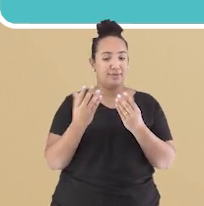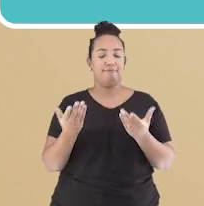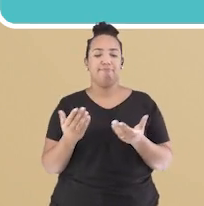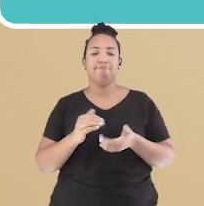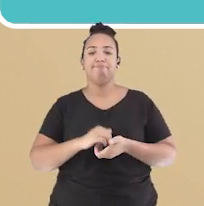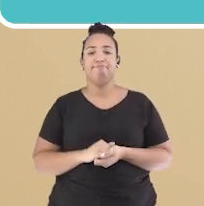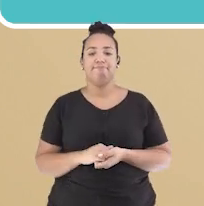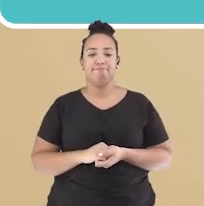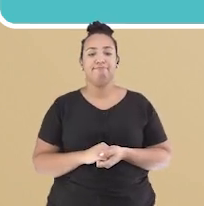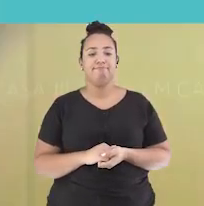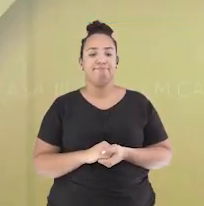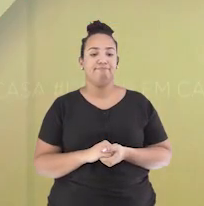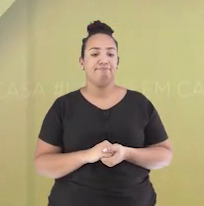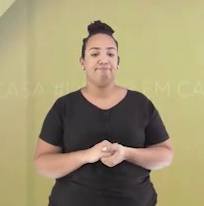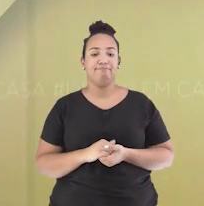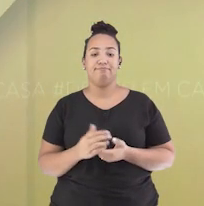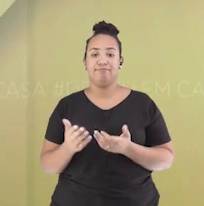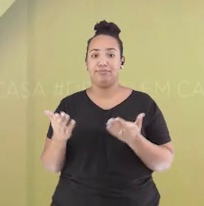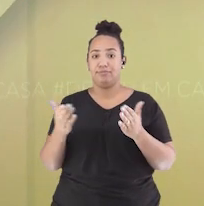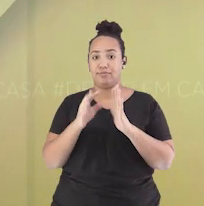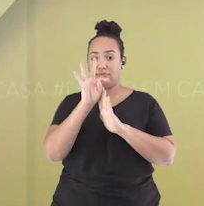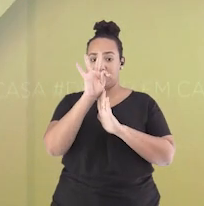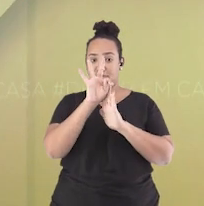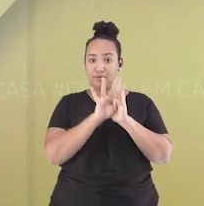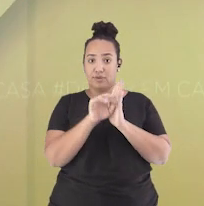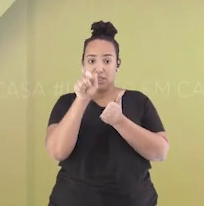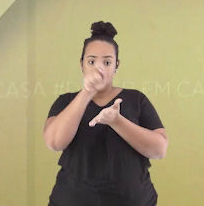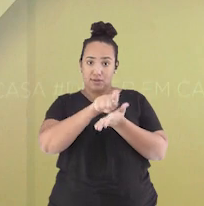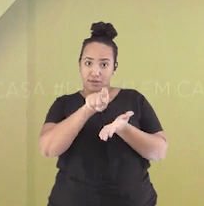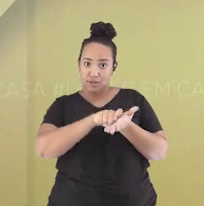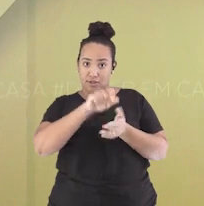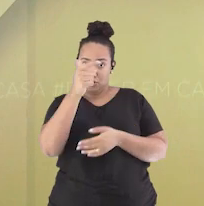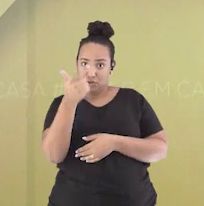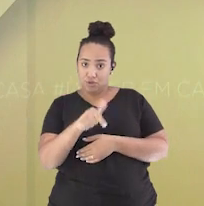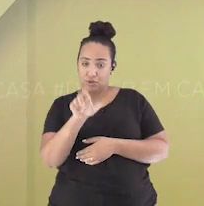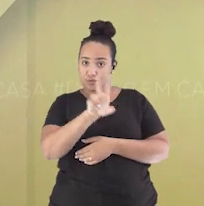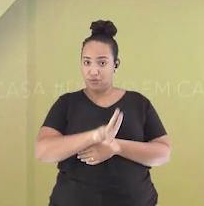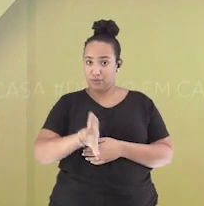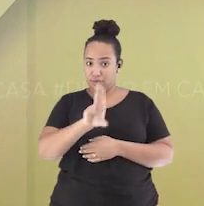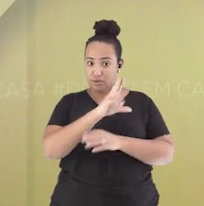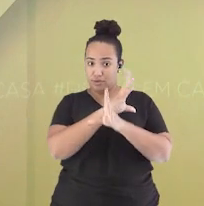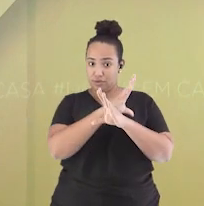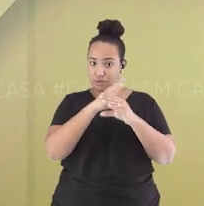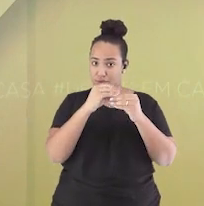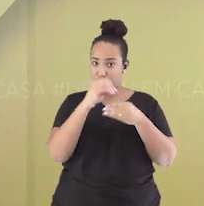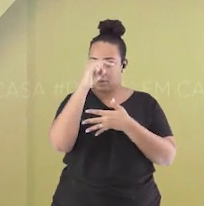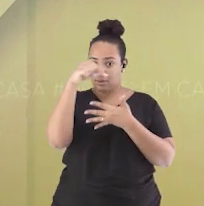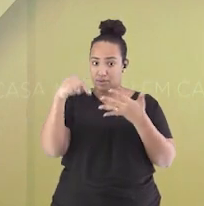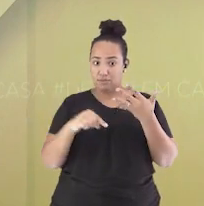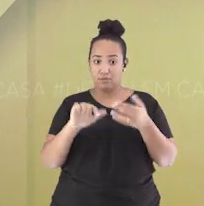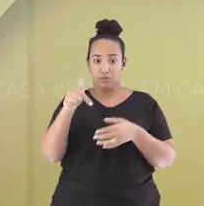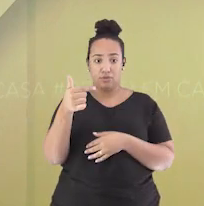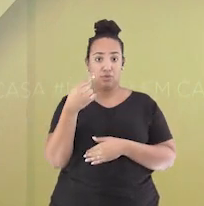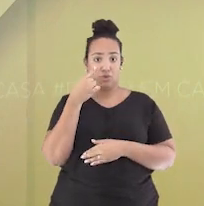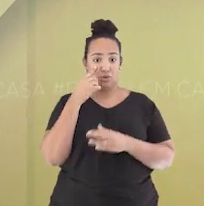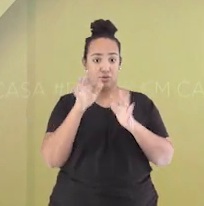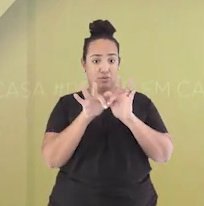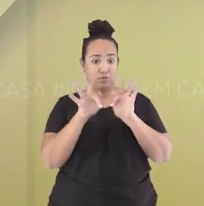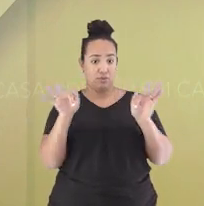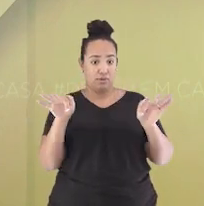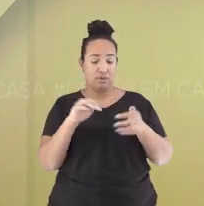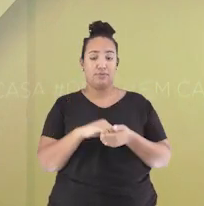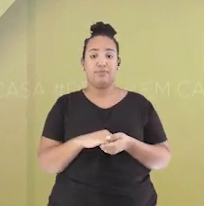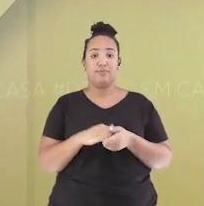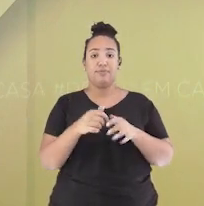o caso dos conectivos. Vamos reescrever uma parte desse trecho utilizando conectivos e outros elementos? Reescrevam esse